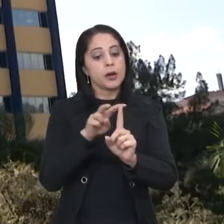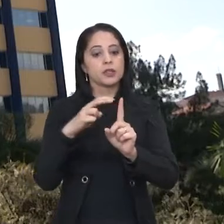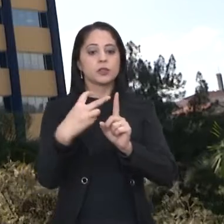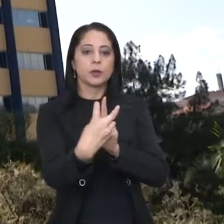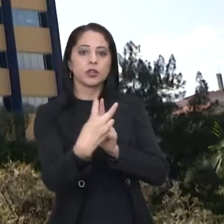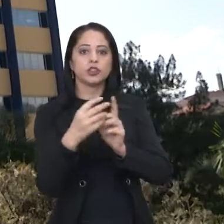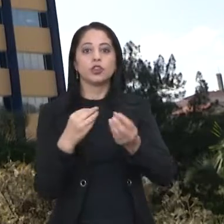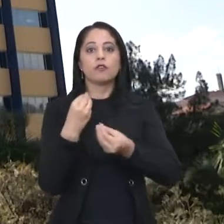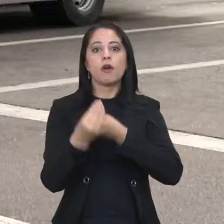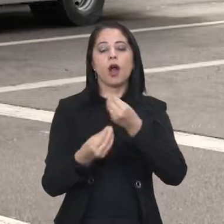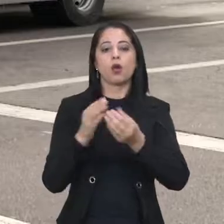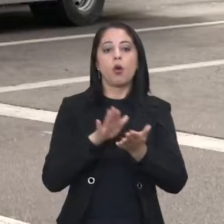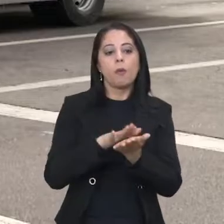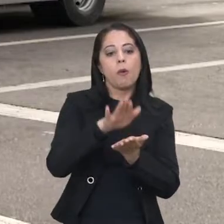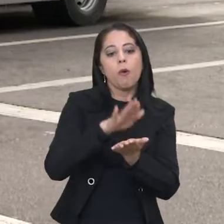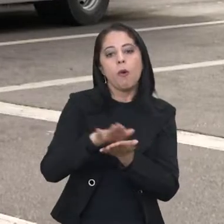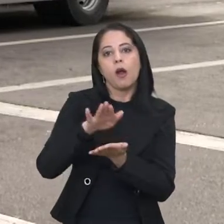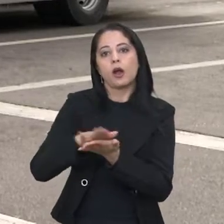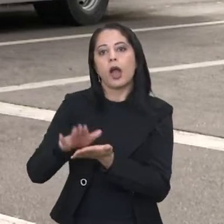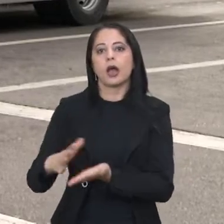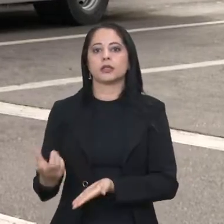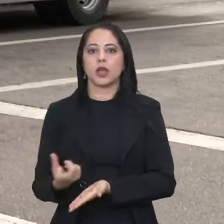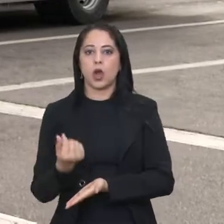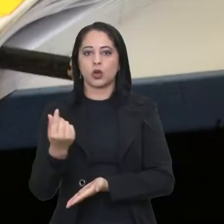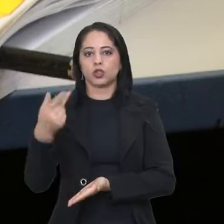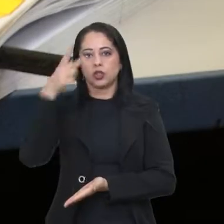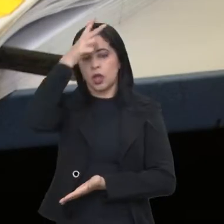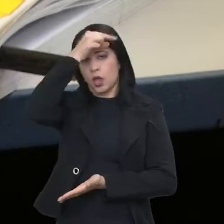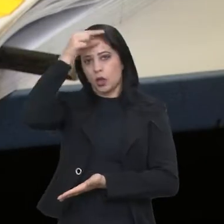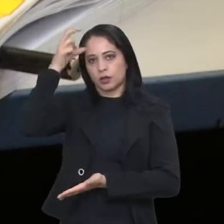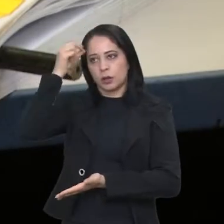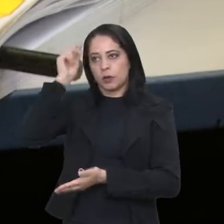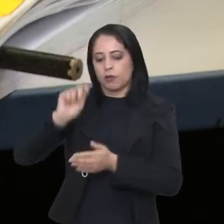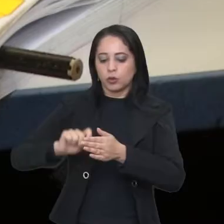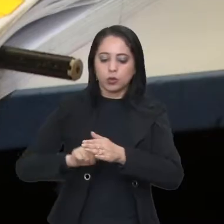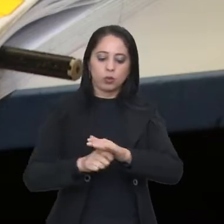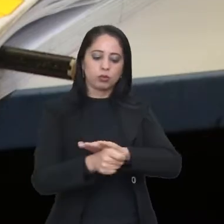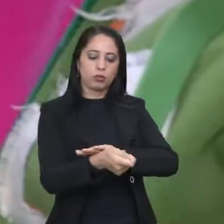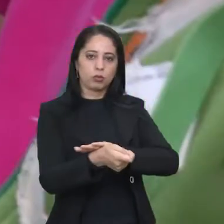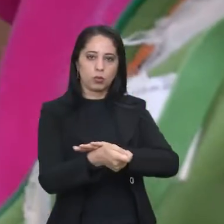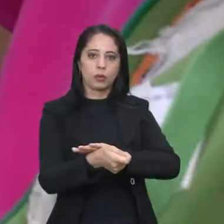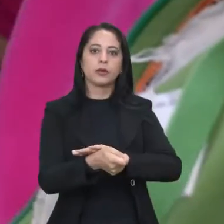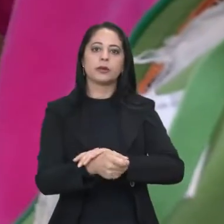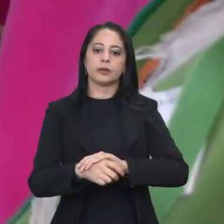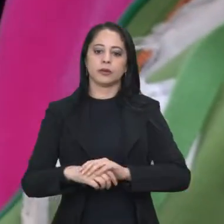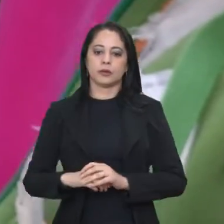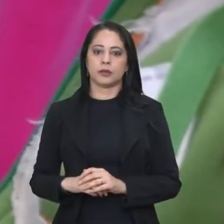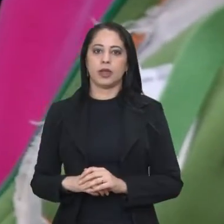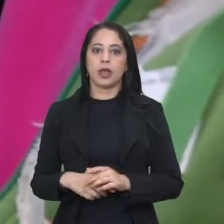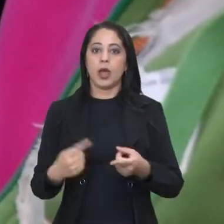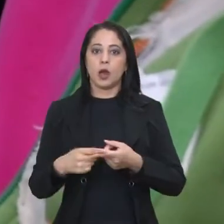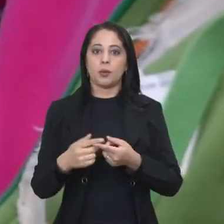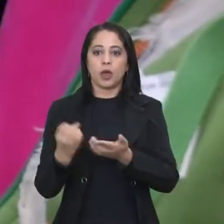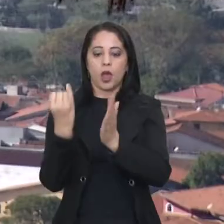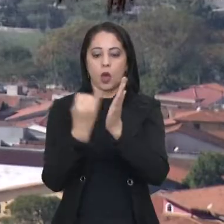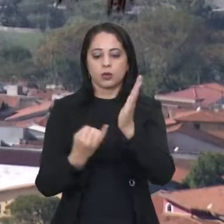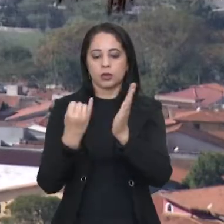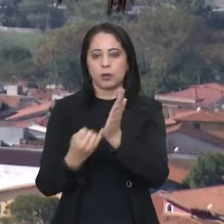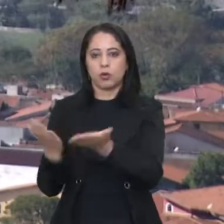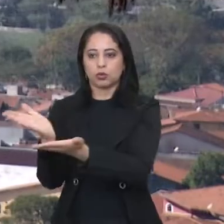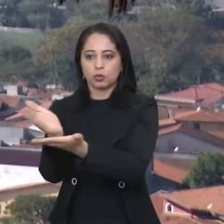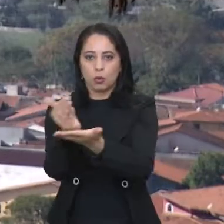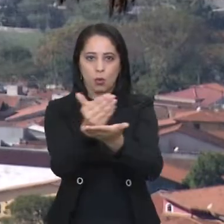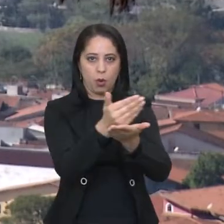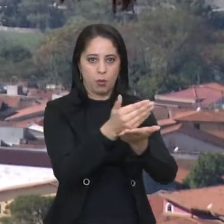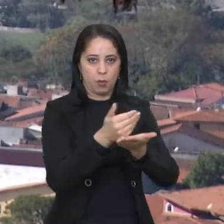para o próximo ano. A função dela é orientar a Prefeitura quanto à aplicação dos recursos públicos, fruto